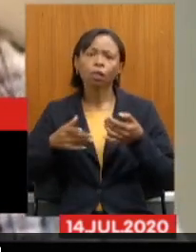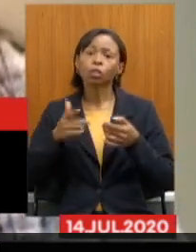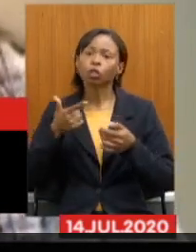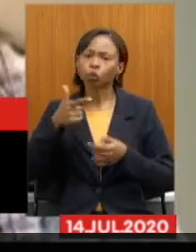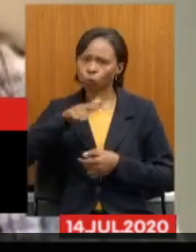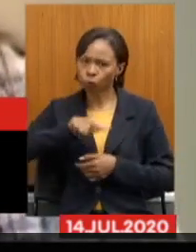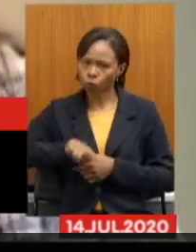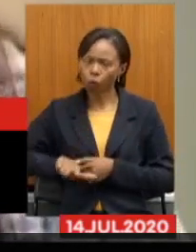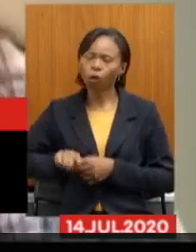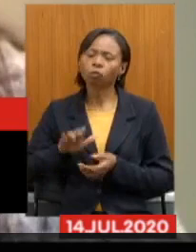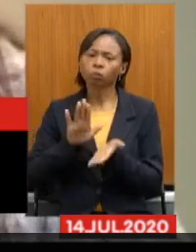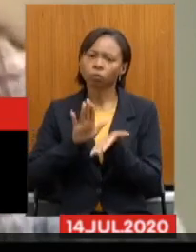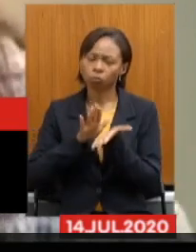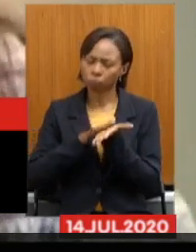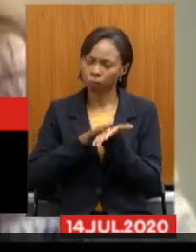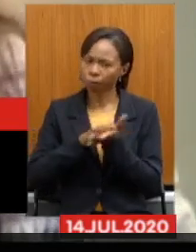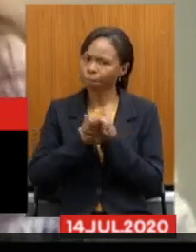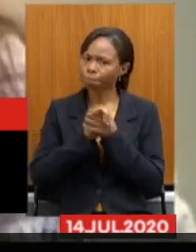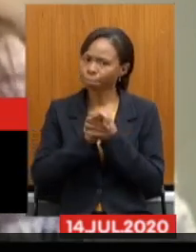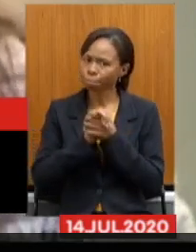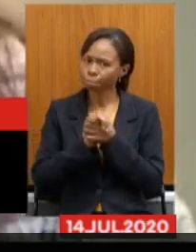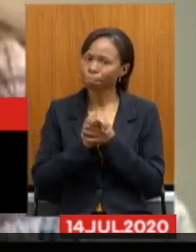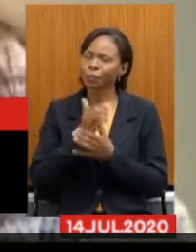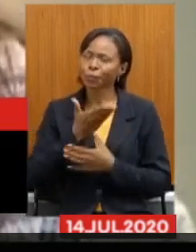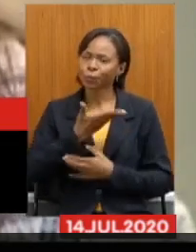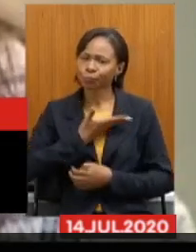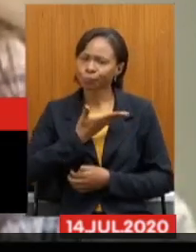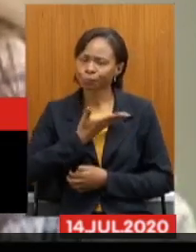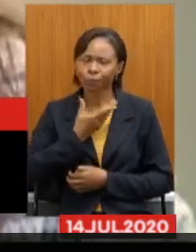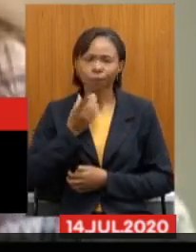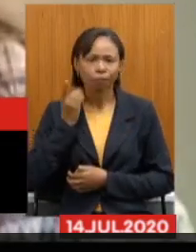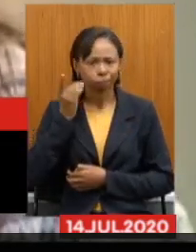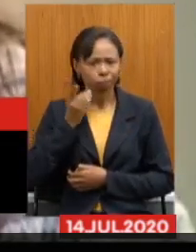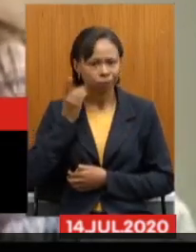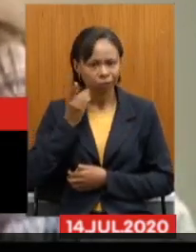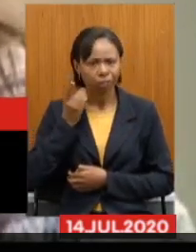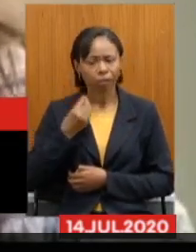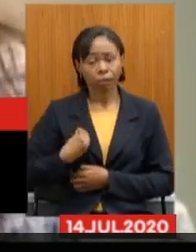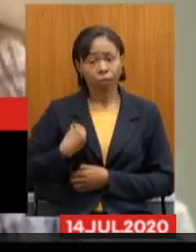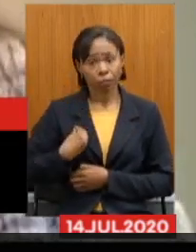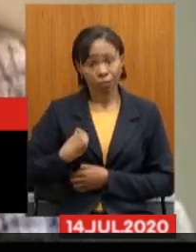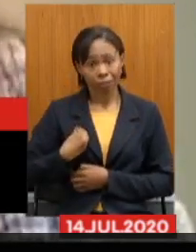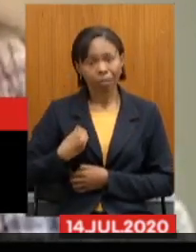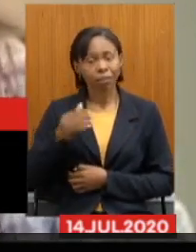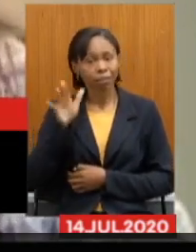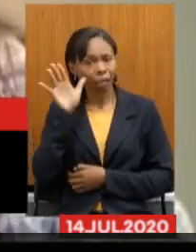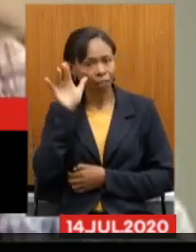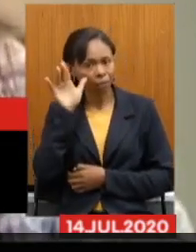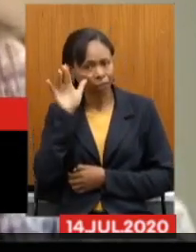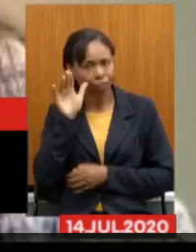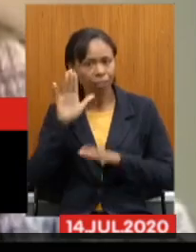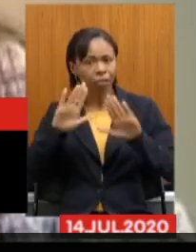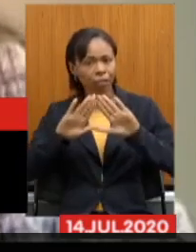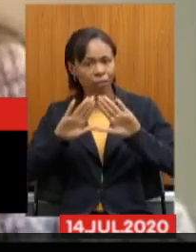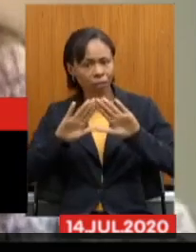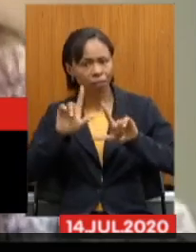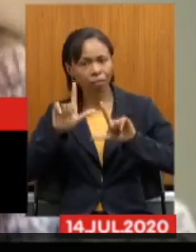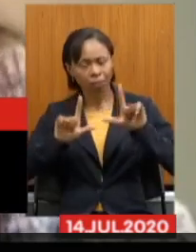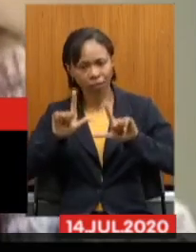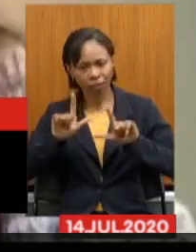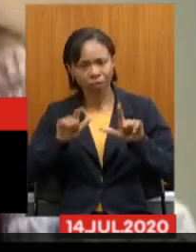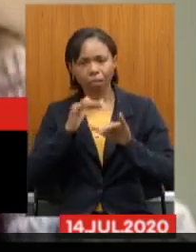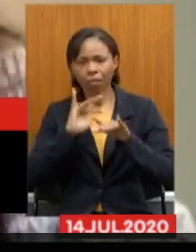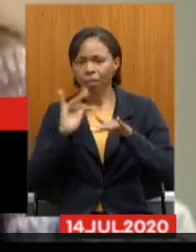aqui, que cumprimentar todas as minhas colegas, os meus colegas também presentes, os que nos assistem pela TV Assembleia, pelas